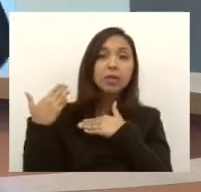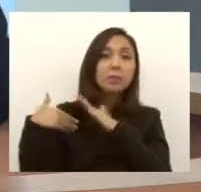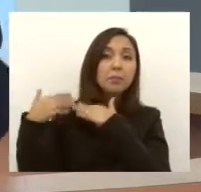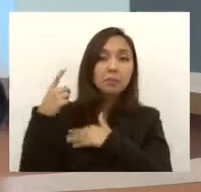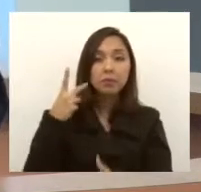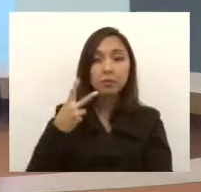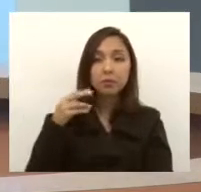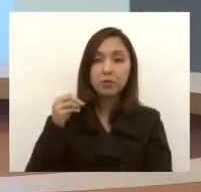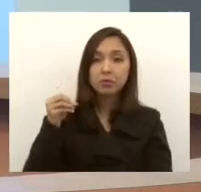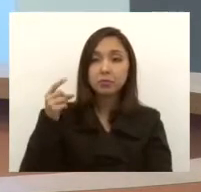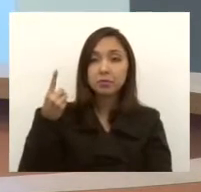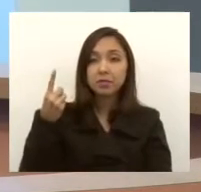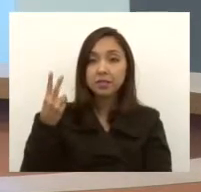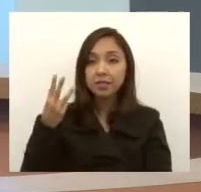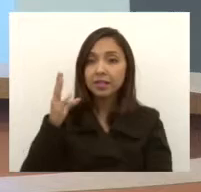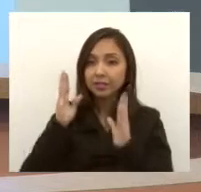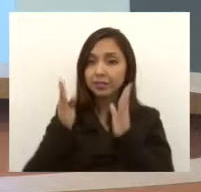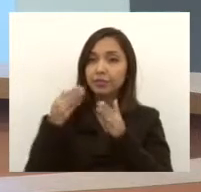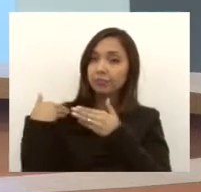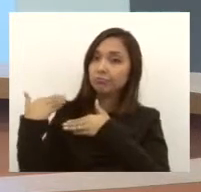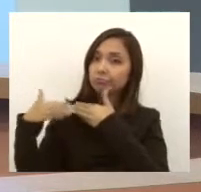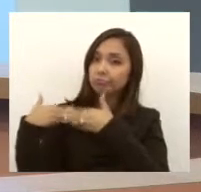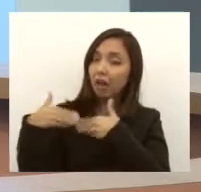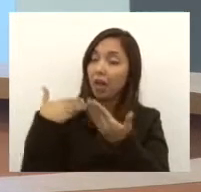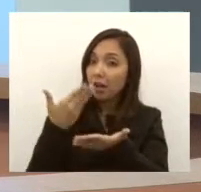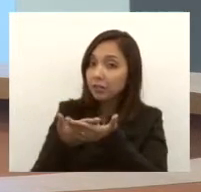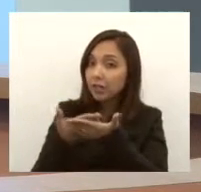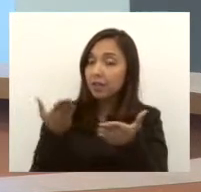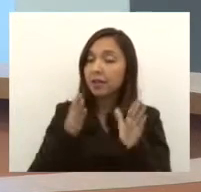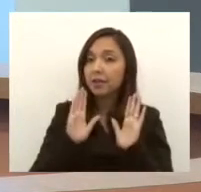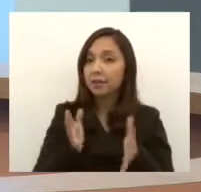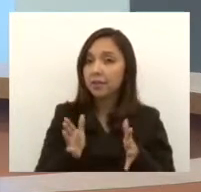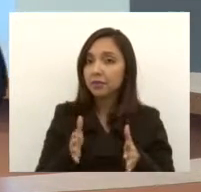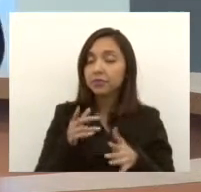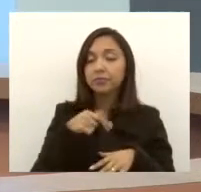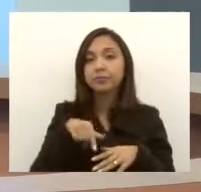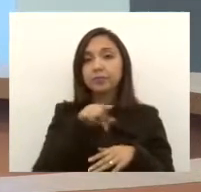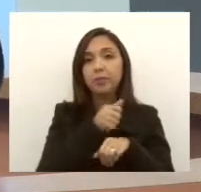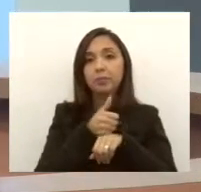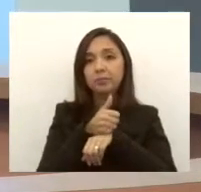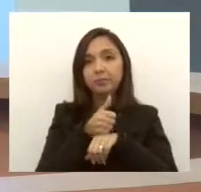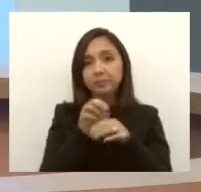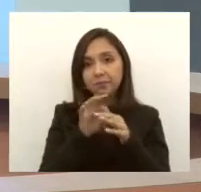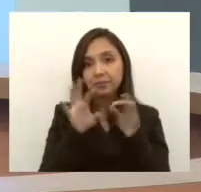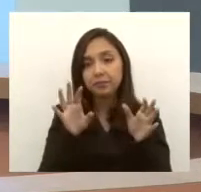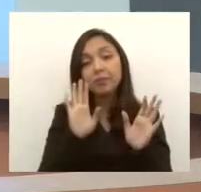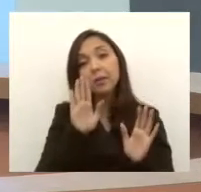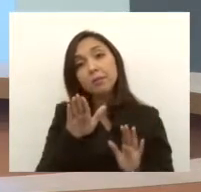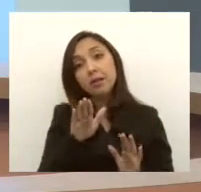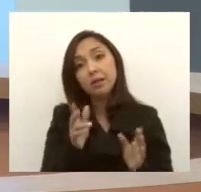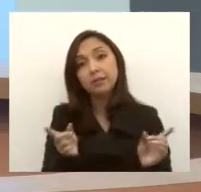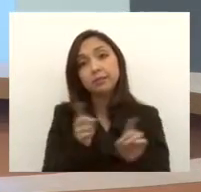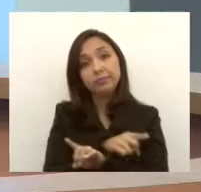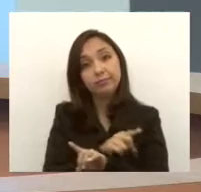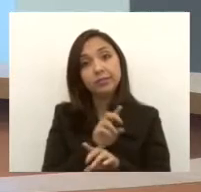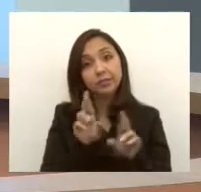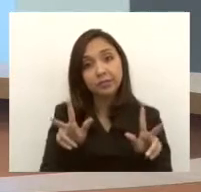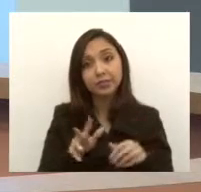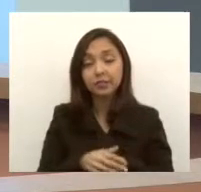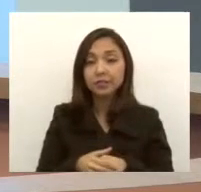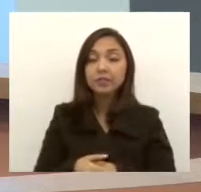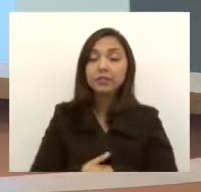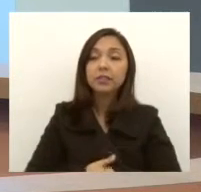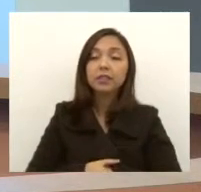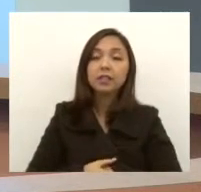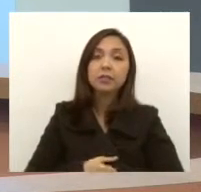desde 2013. Nós estamos cobrando isso para os profissionais liberais. Agora, existe uma contrapartida para o município.